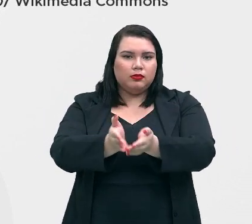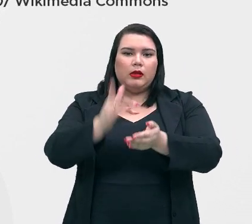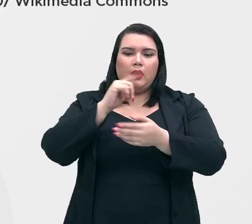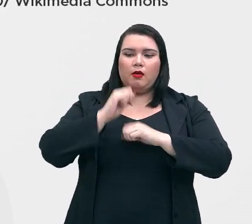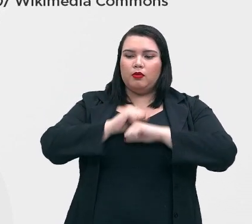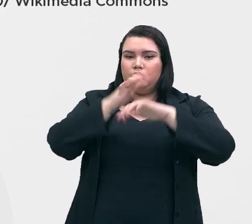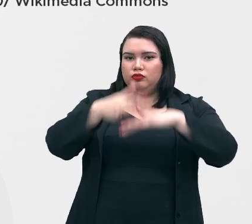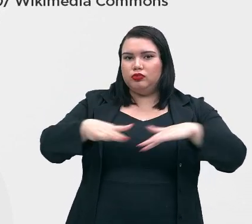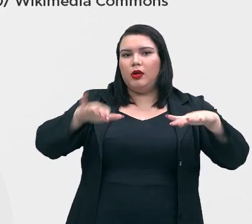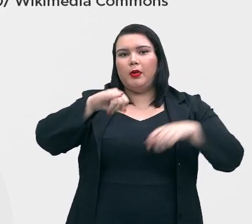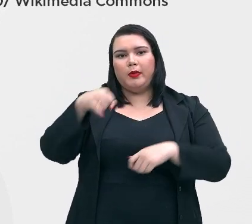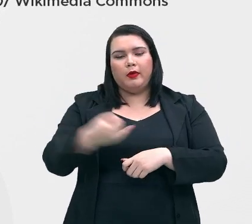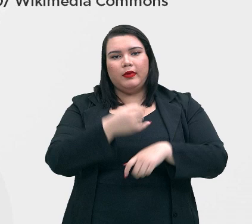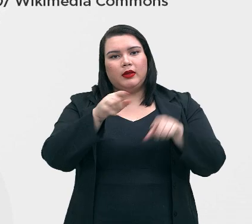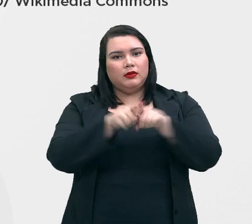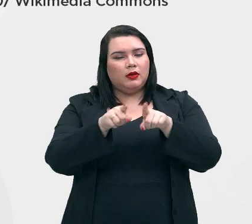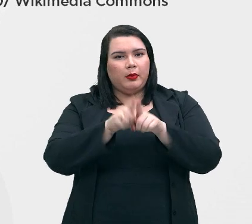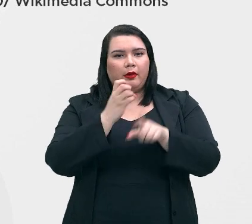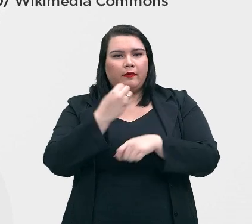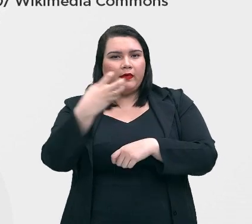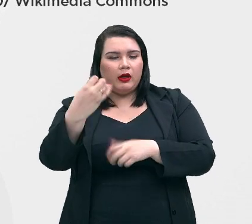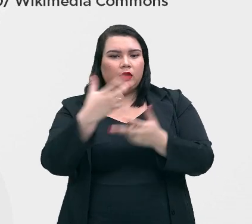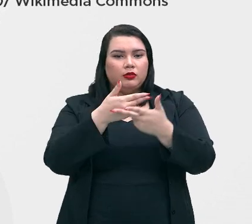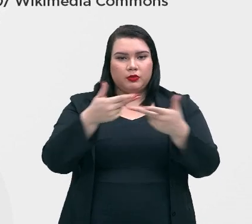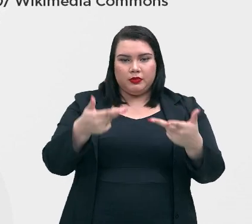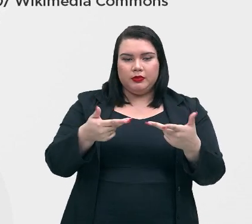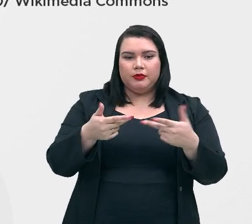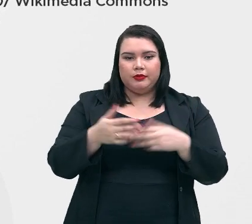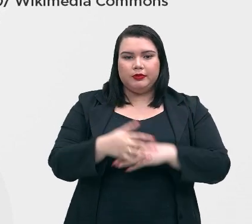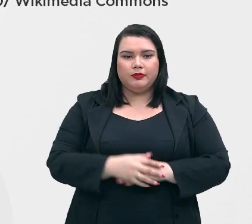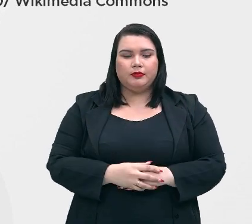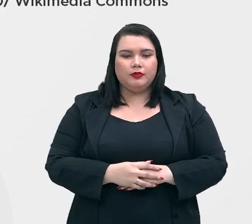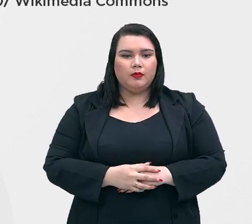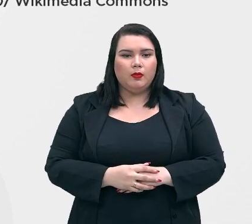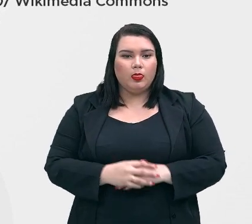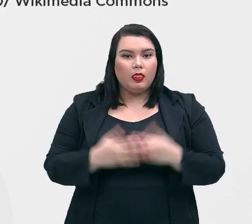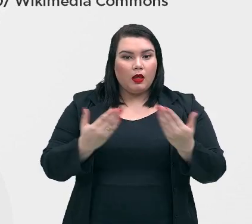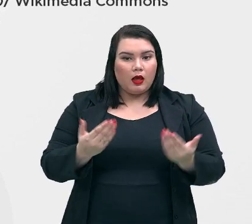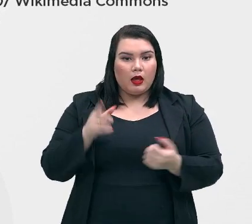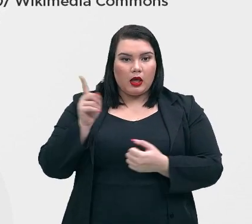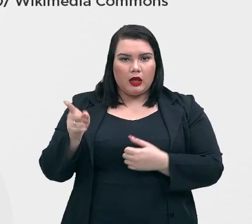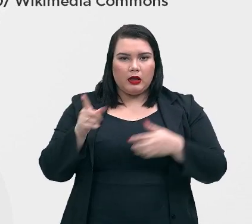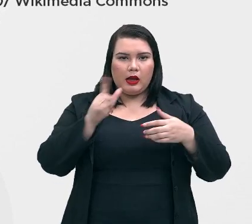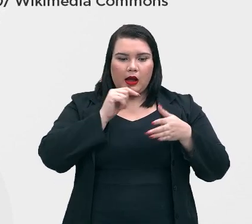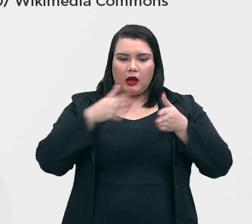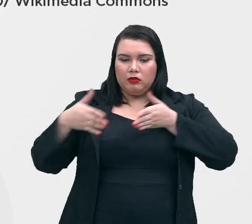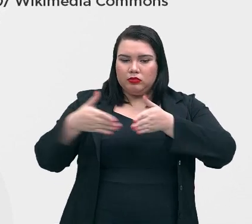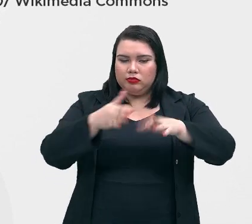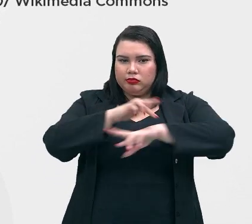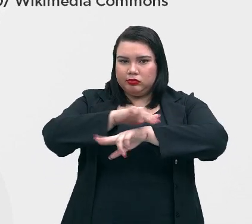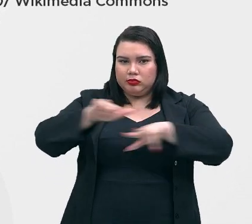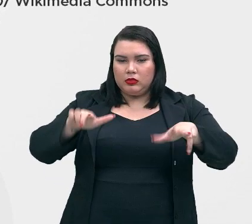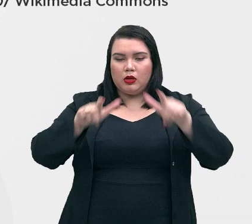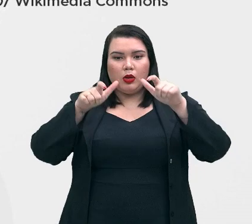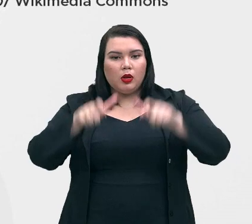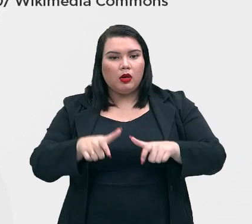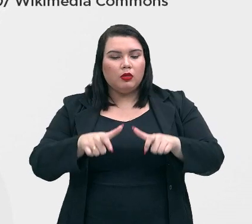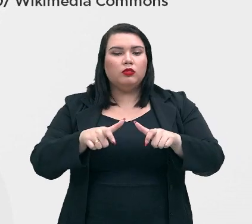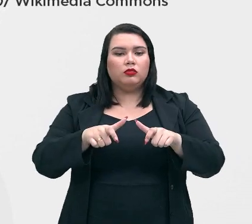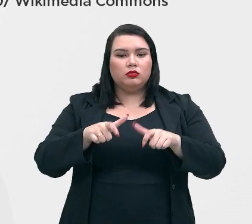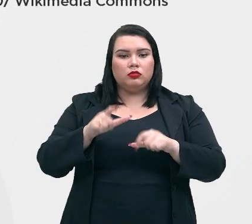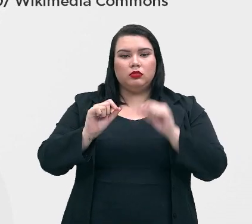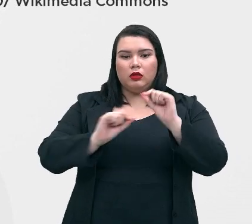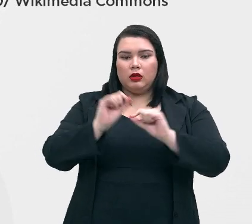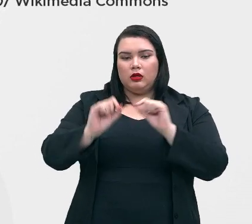Oceano Atlântico, tá? E a gente também vai verificar que nessa bacia do Rio da Prata ou Platina vai estar situada aí em